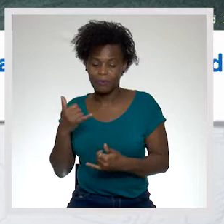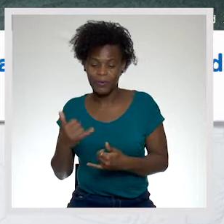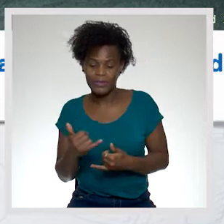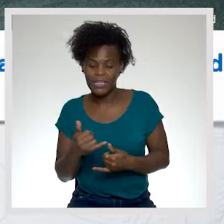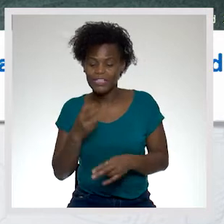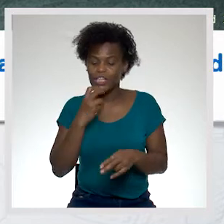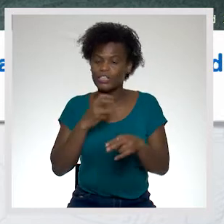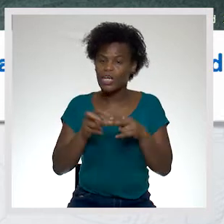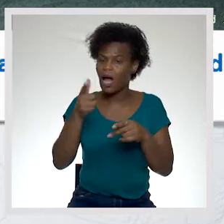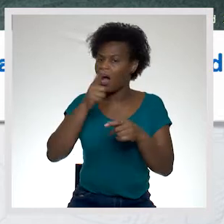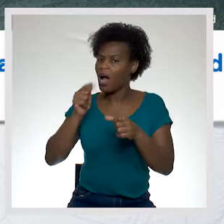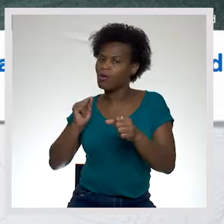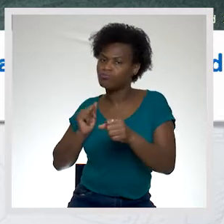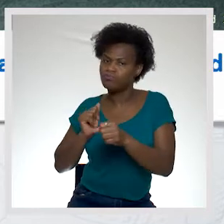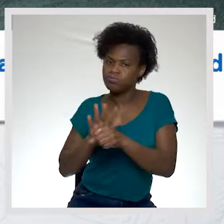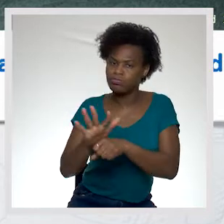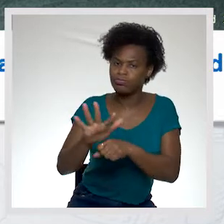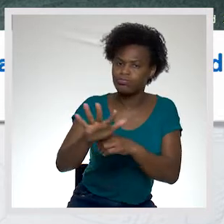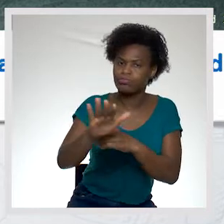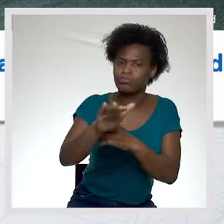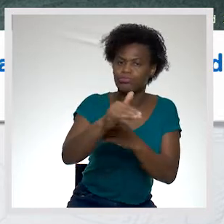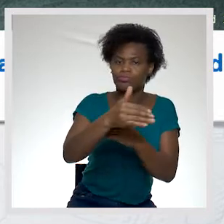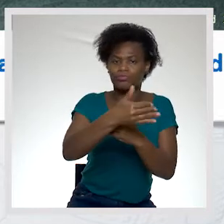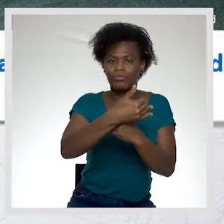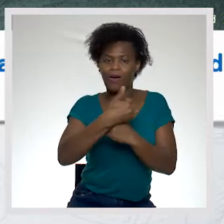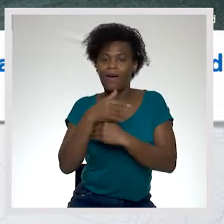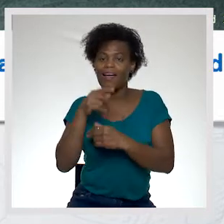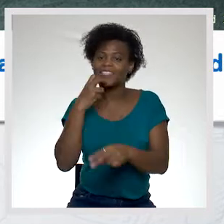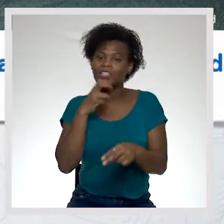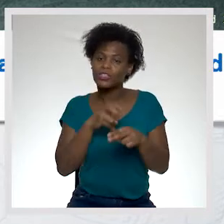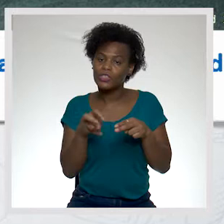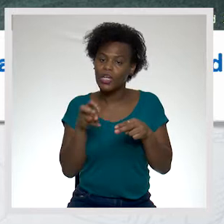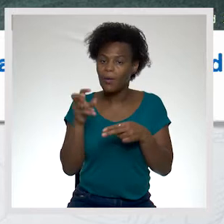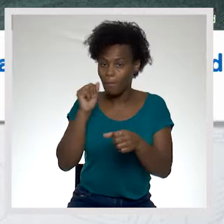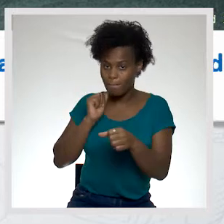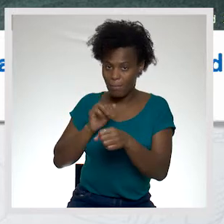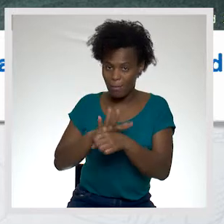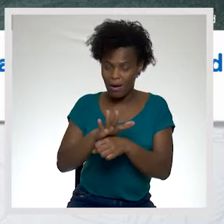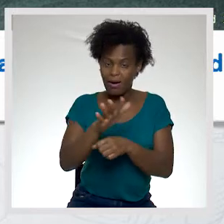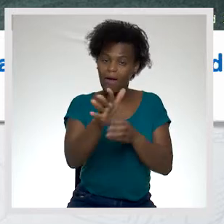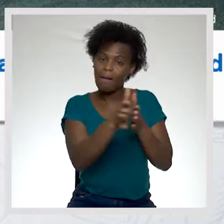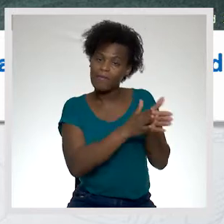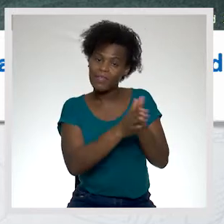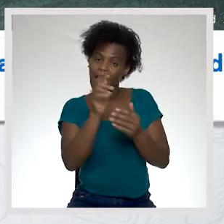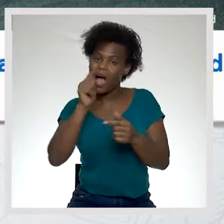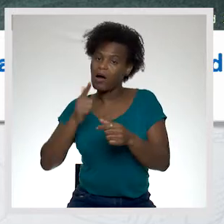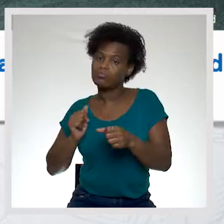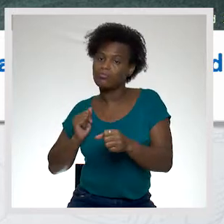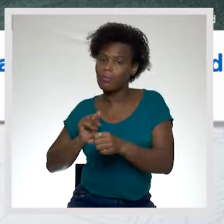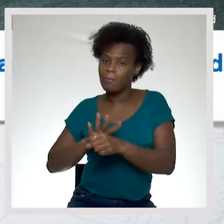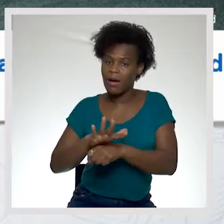Energia dos oceanos. Geralmente também essas energias são aproveitadas dos oceanos e